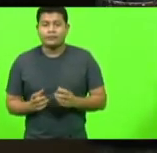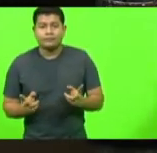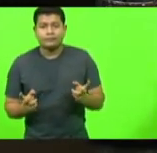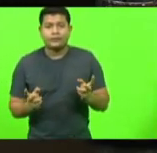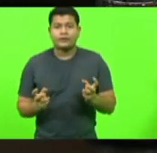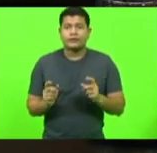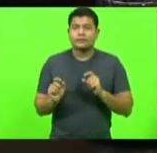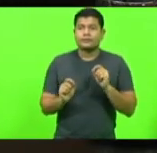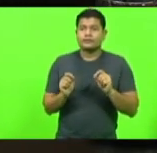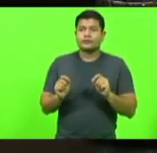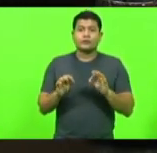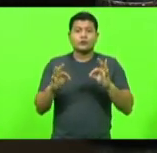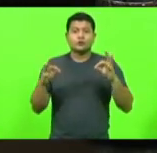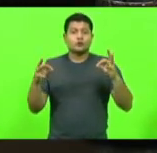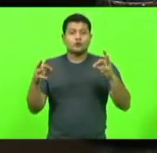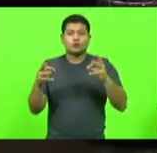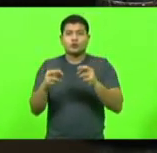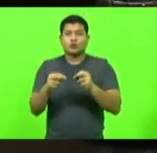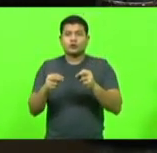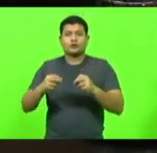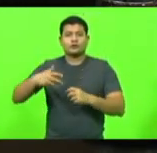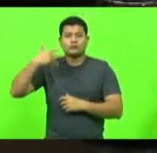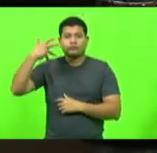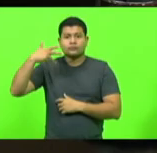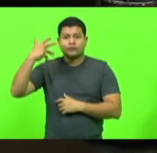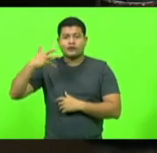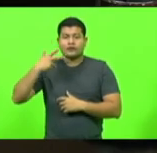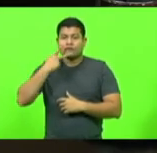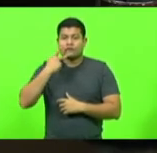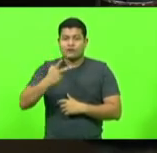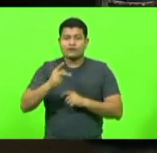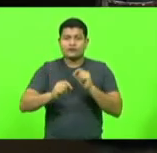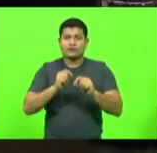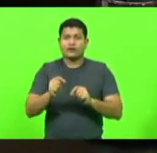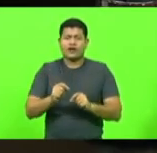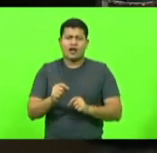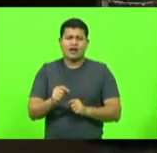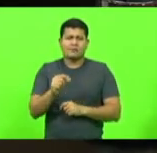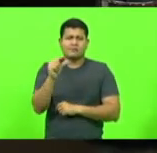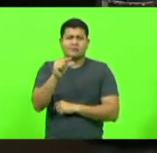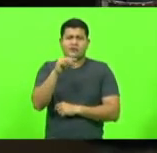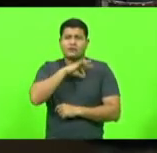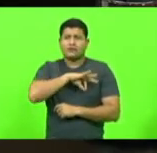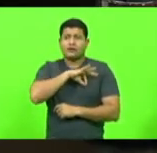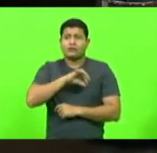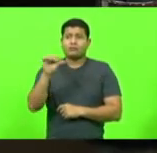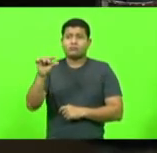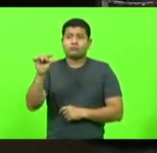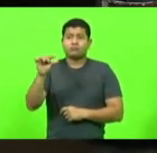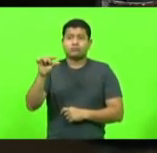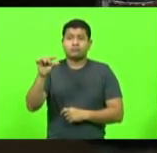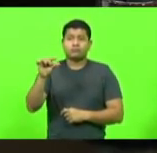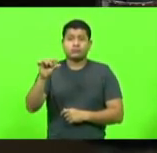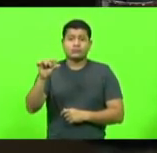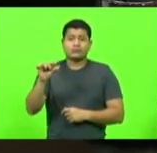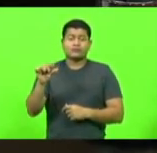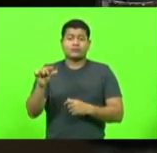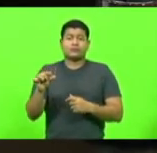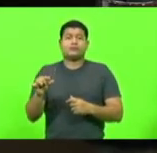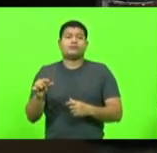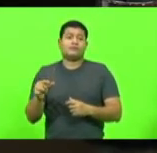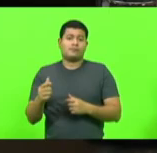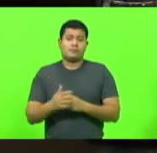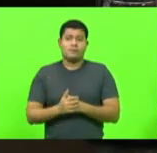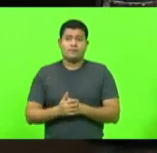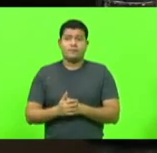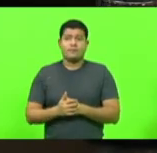mesmo: uma baixa remuneração desses profissionais e